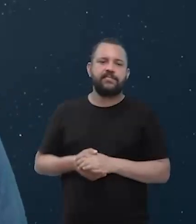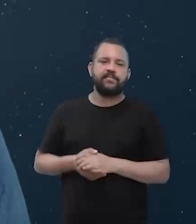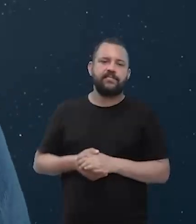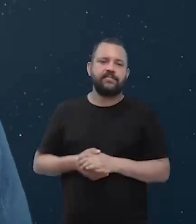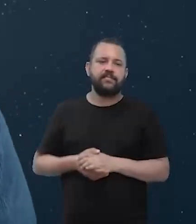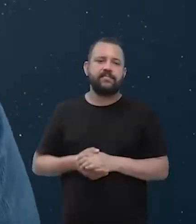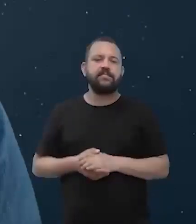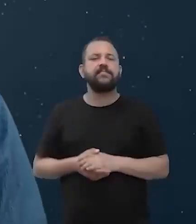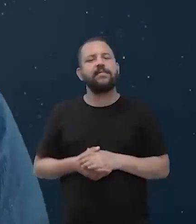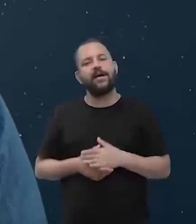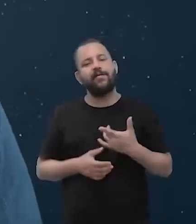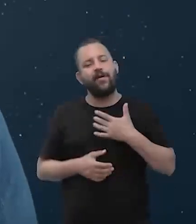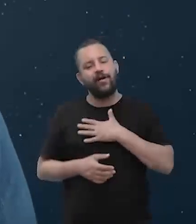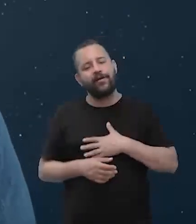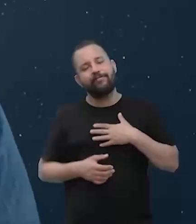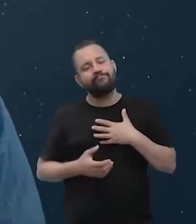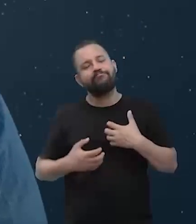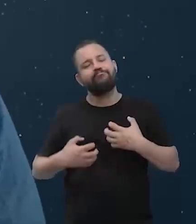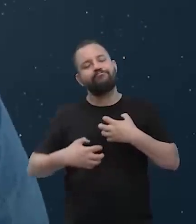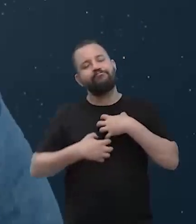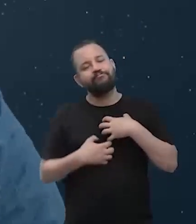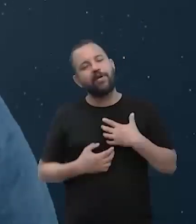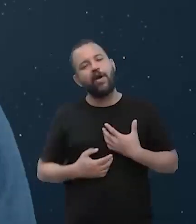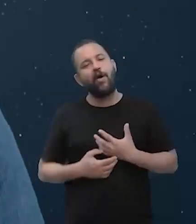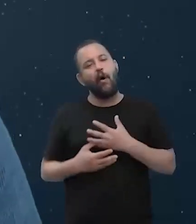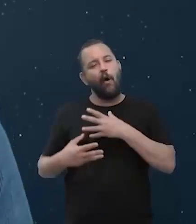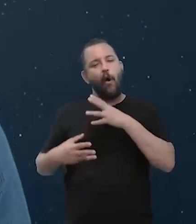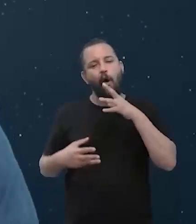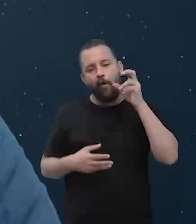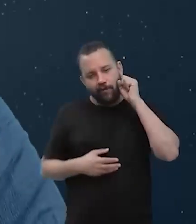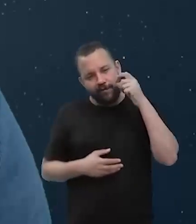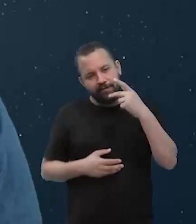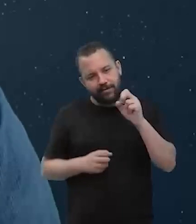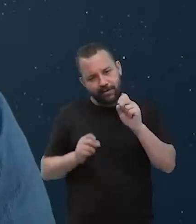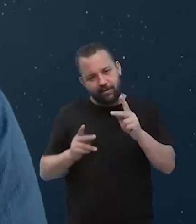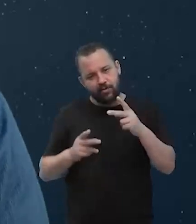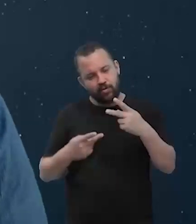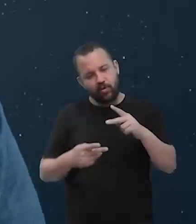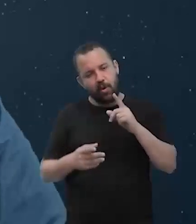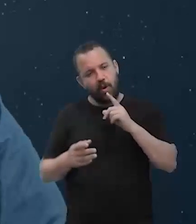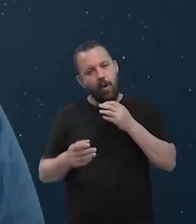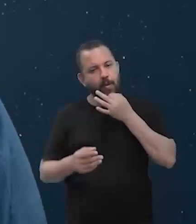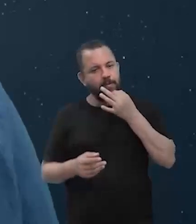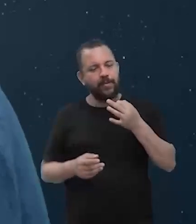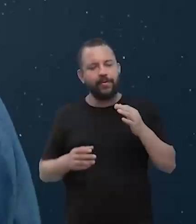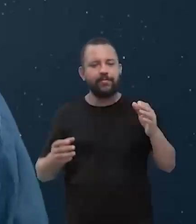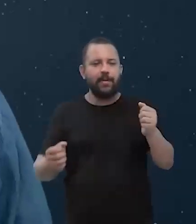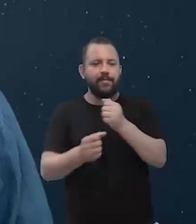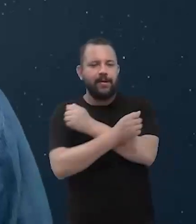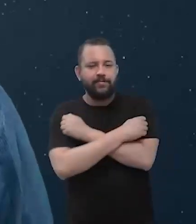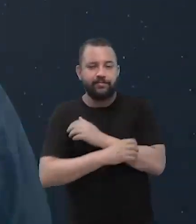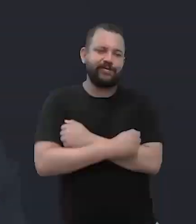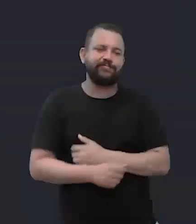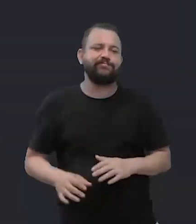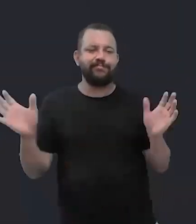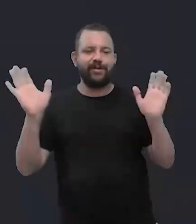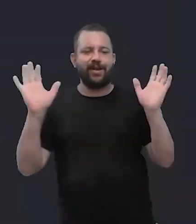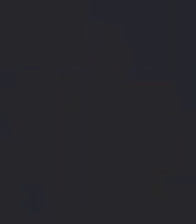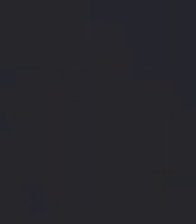maior prazer em te acolher lá e ouvir você e saber a sua opinião das nossas aulas. Um grande abraço e até daqui a pouco. Tchau, tchau!